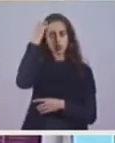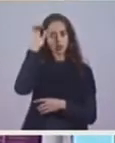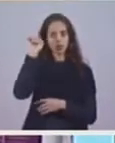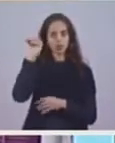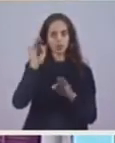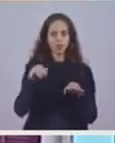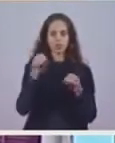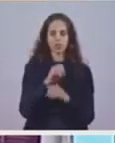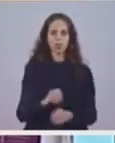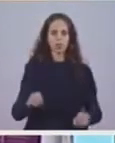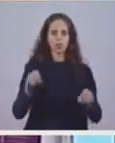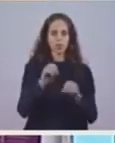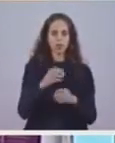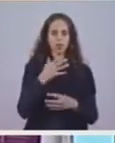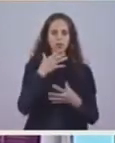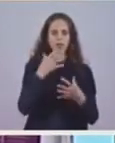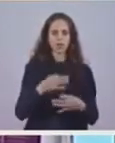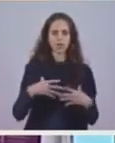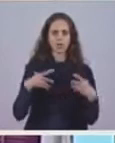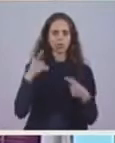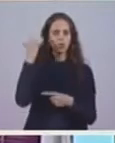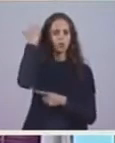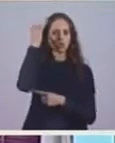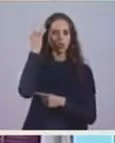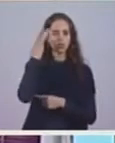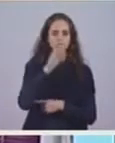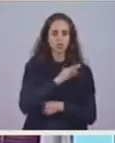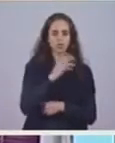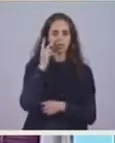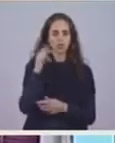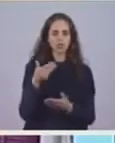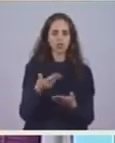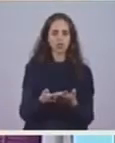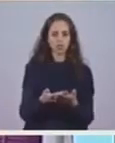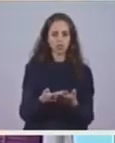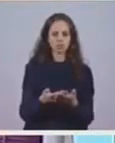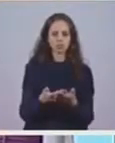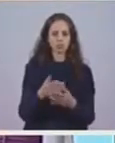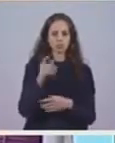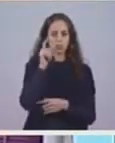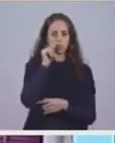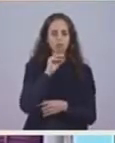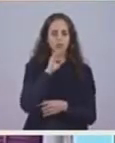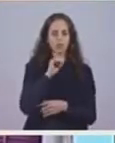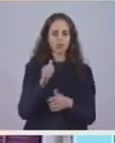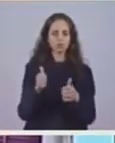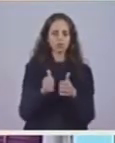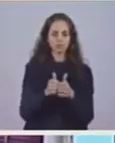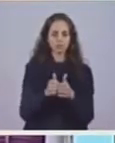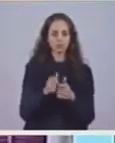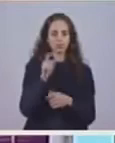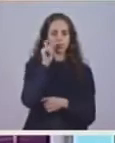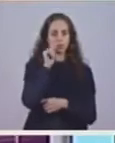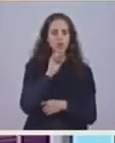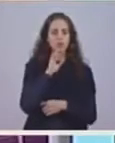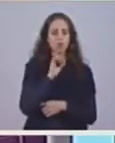não terá fim. Creio no Espírito Santo, Senhor que dá a vida, e procede do Pai e do Filho, e